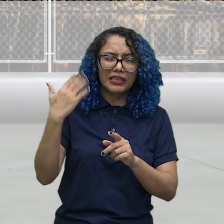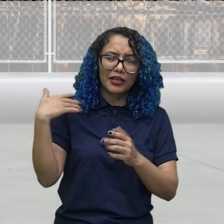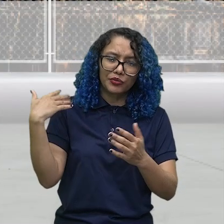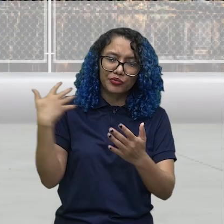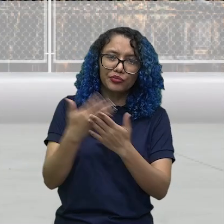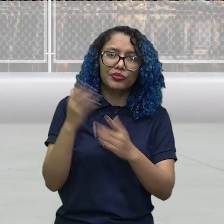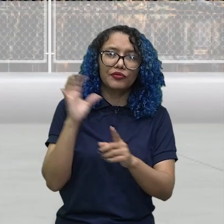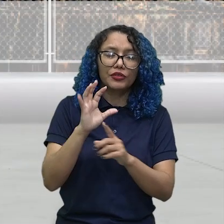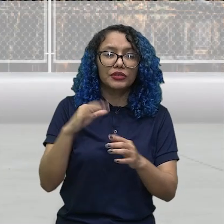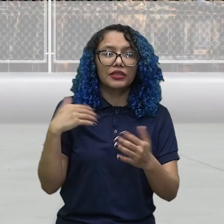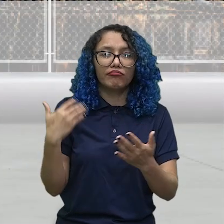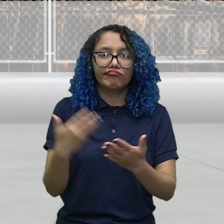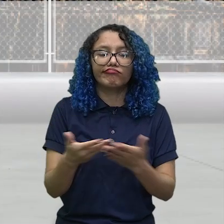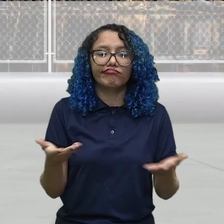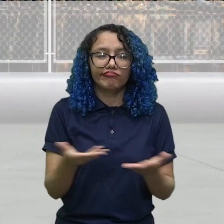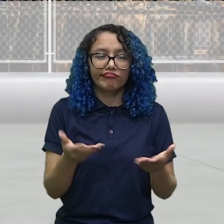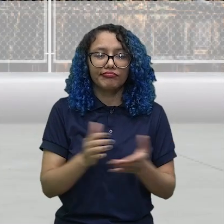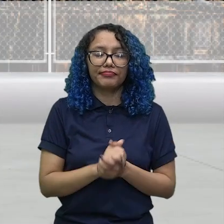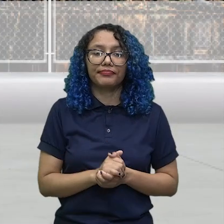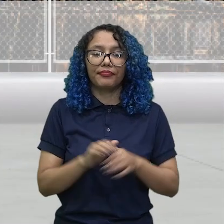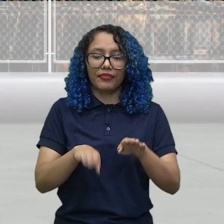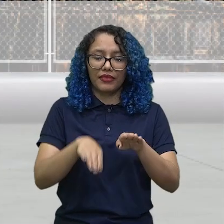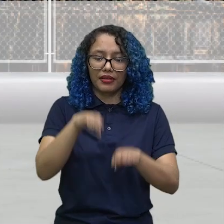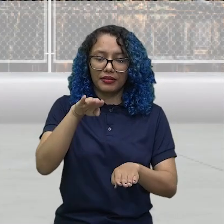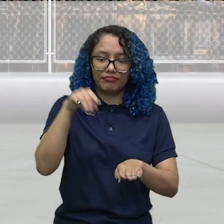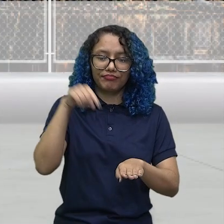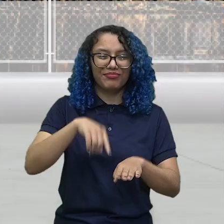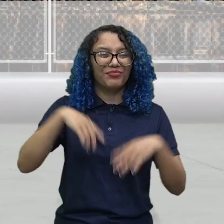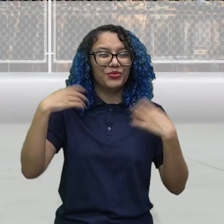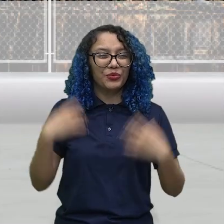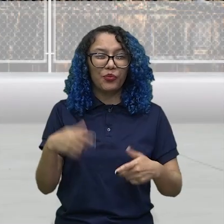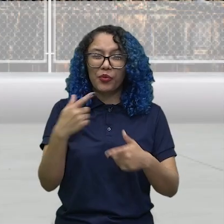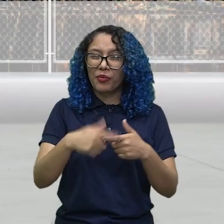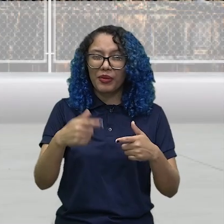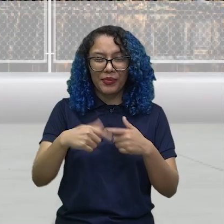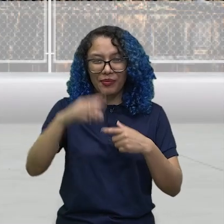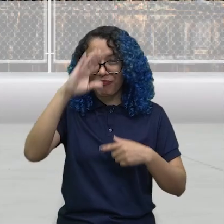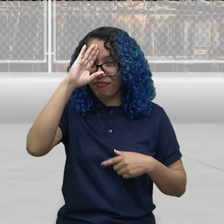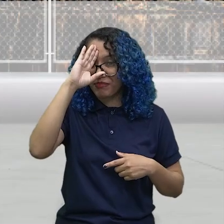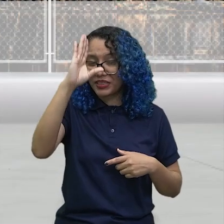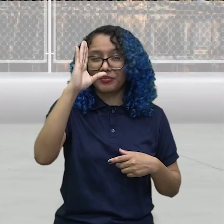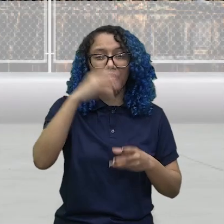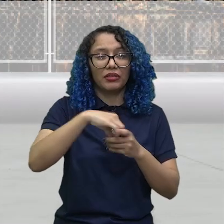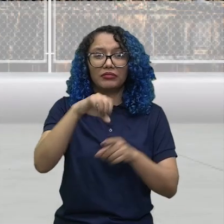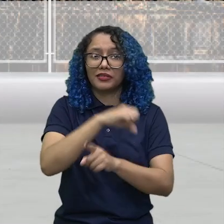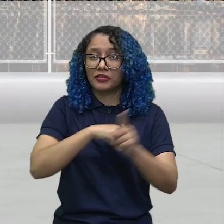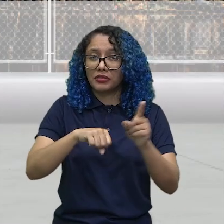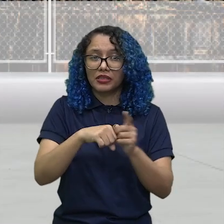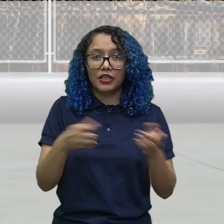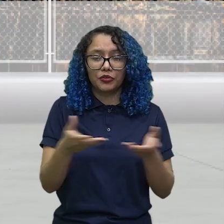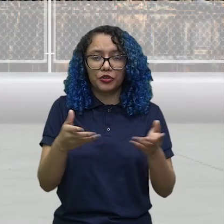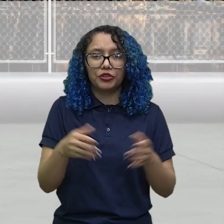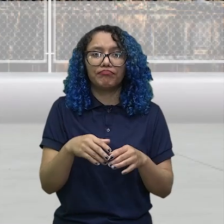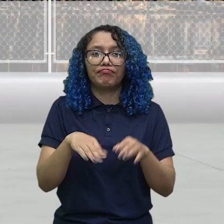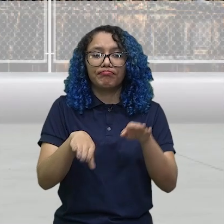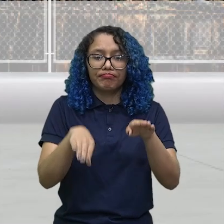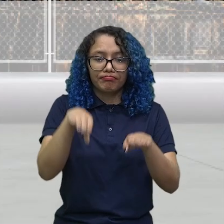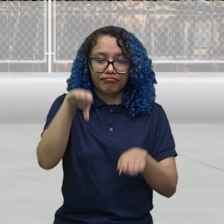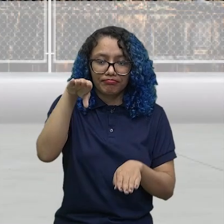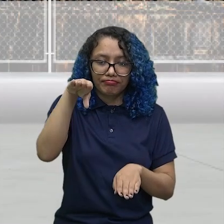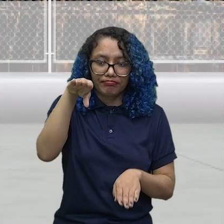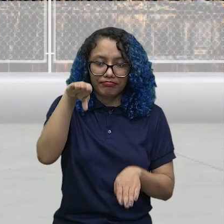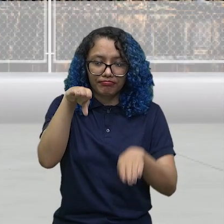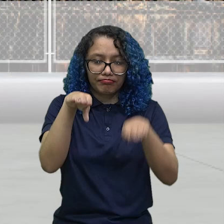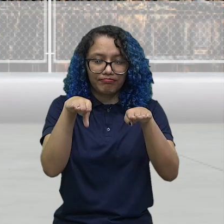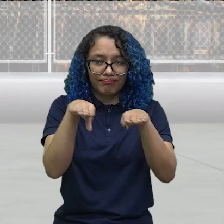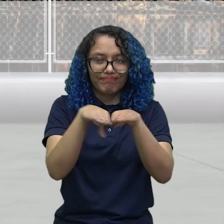se tornou, a desigualdade, tá, um dos principais desafios da sociedade atual. Acabar com essa desigualdade que separa,